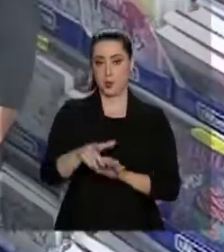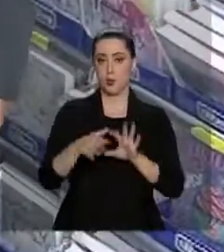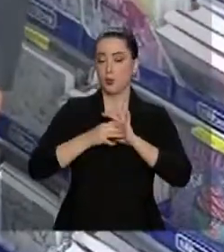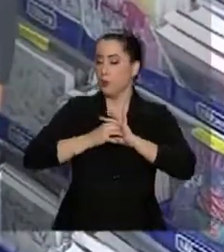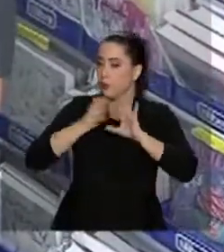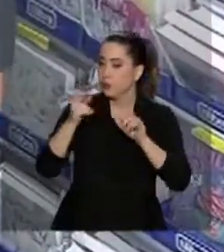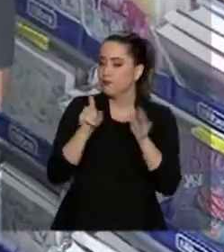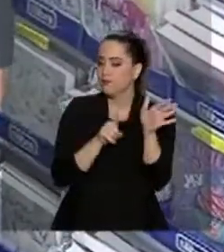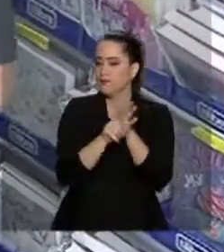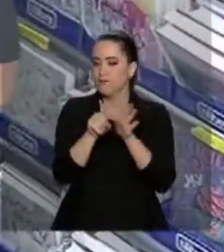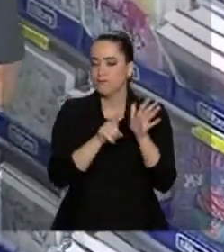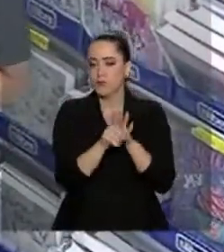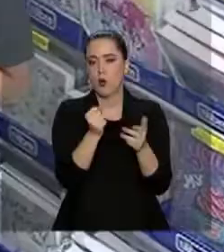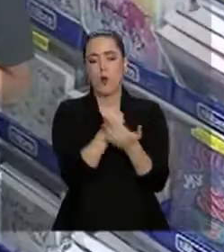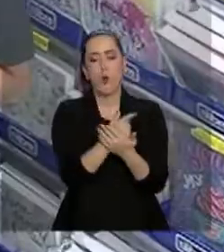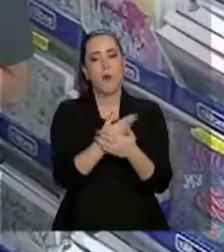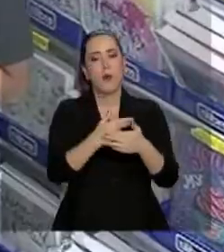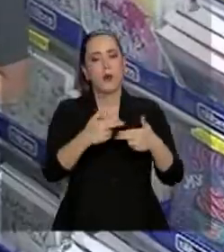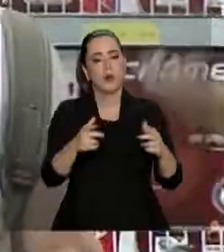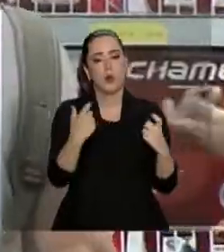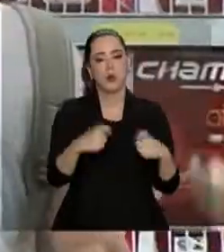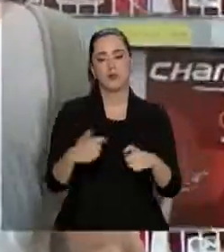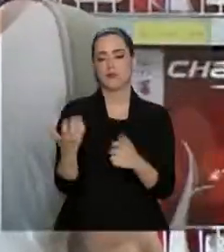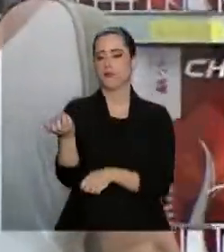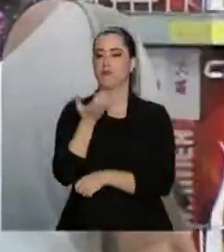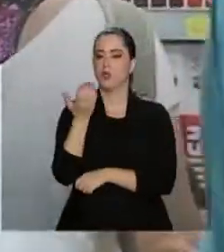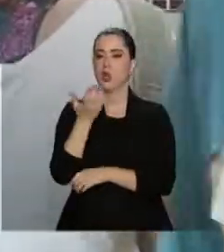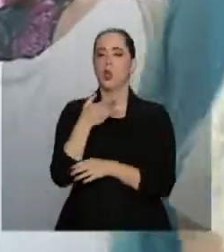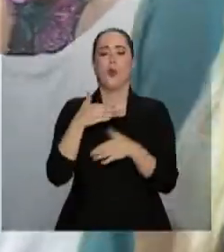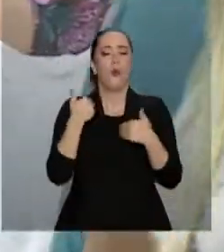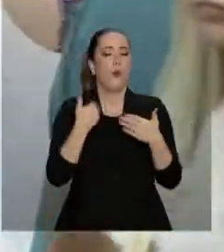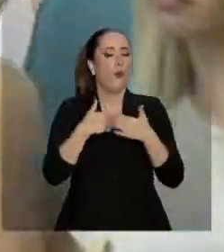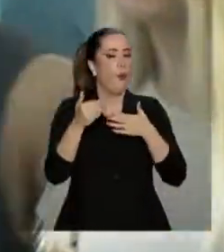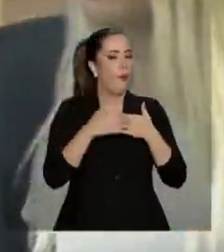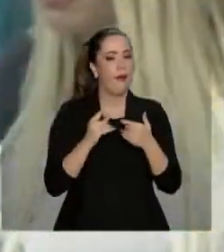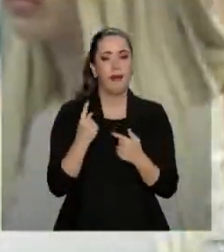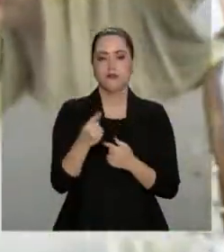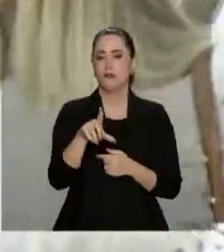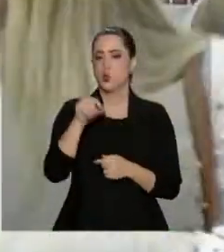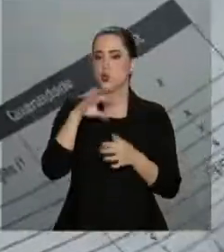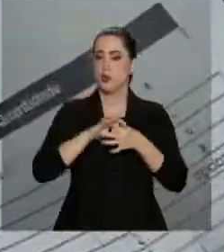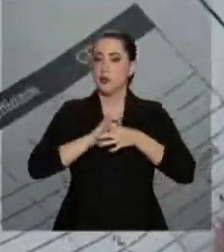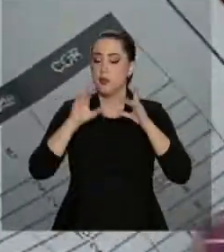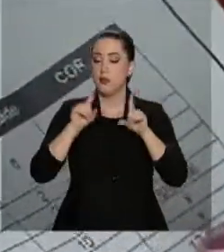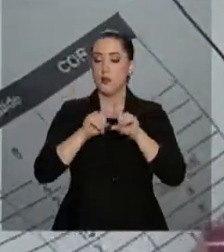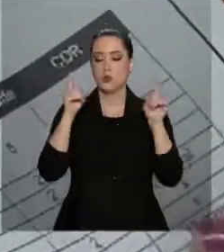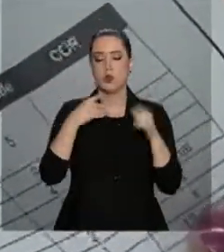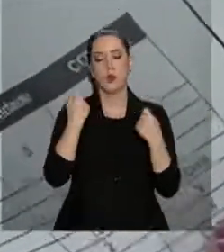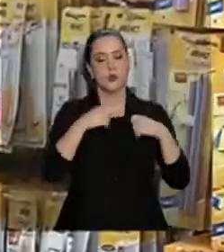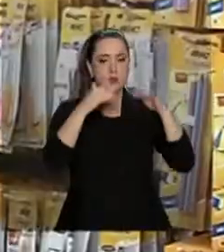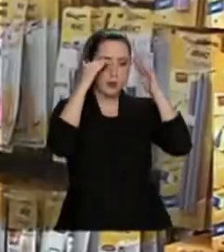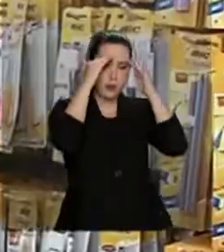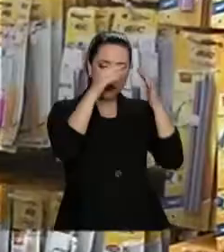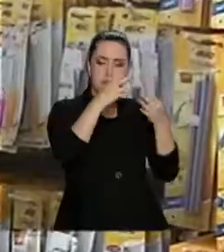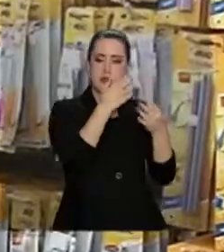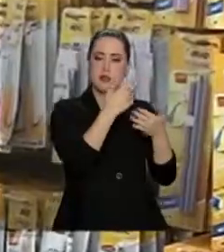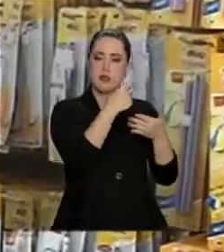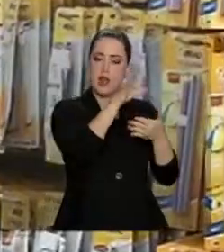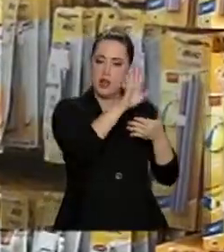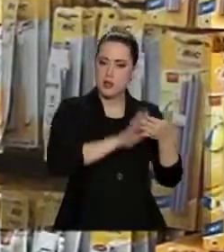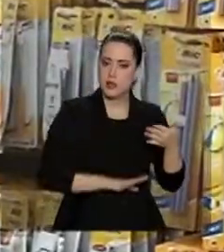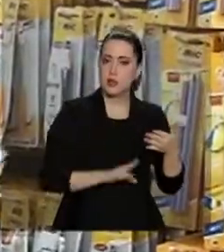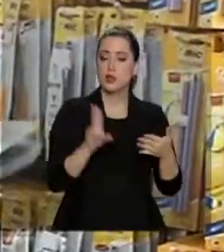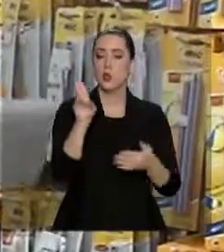para pesquisar e comprar o material na loja que escolher e da marca que quiser. E só é obrigado a seguir a lista dos produtos de